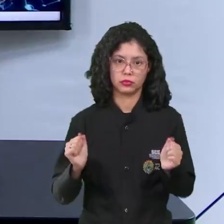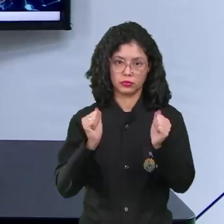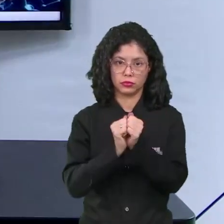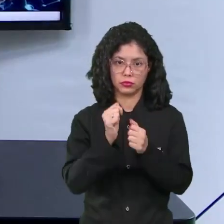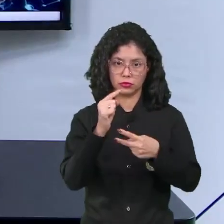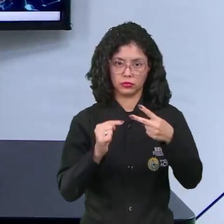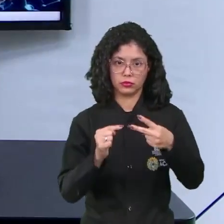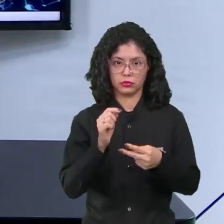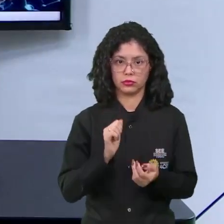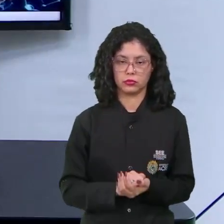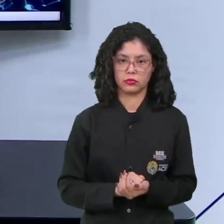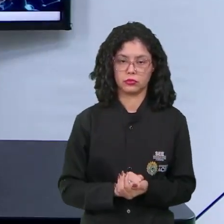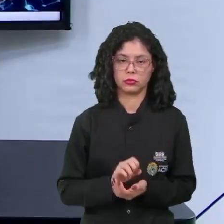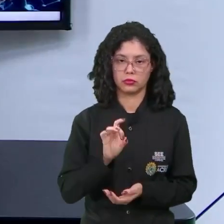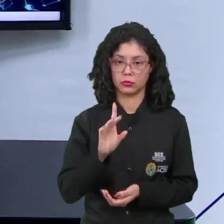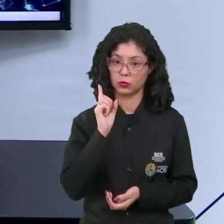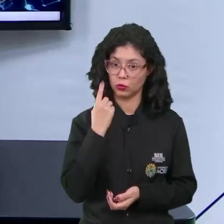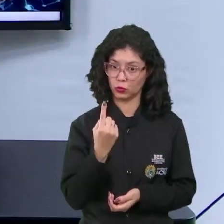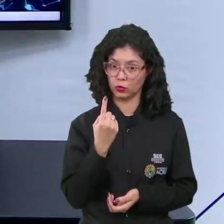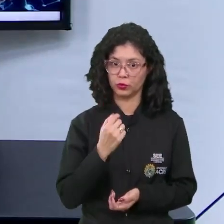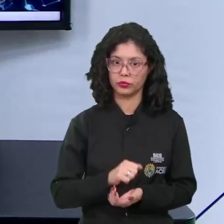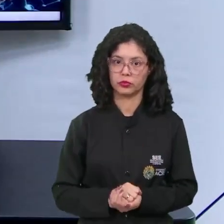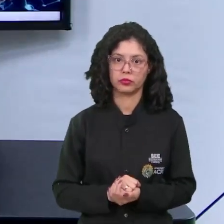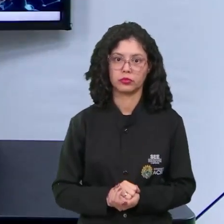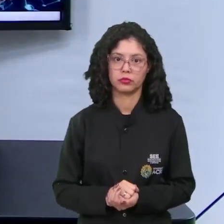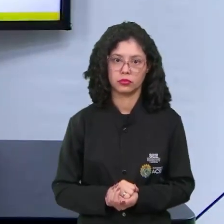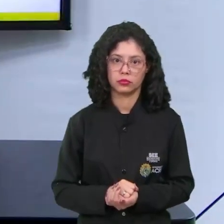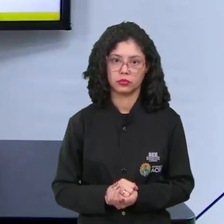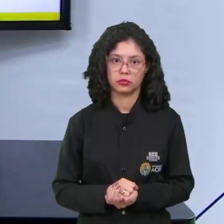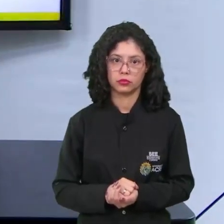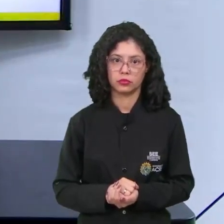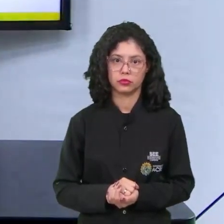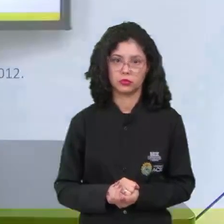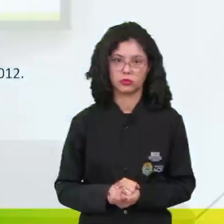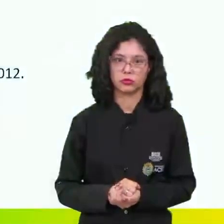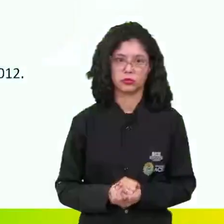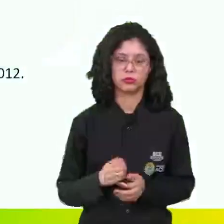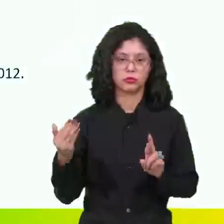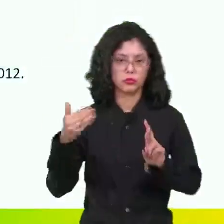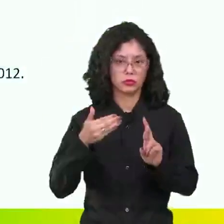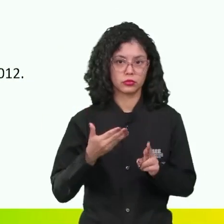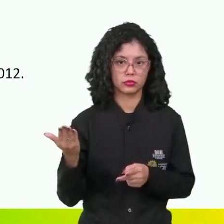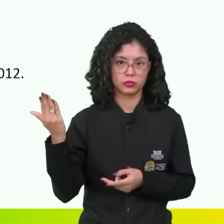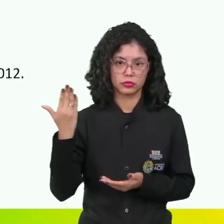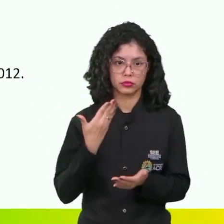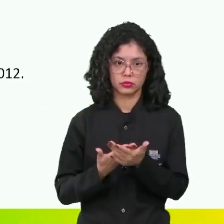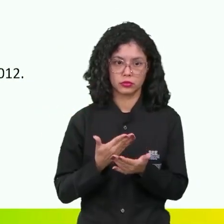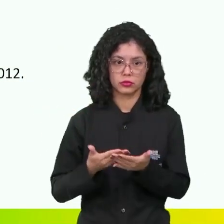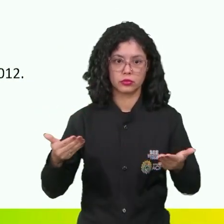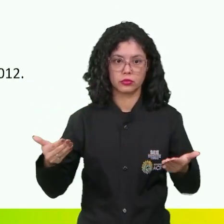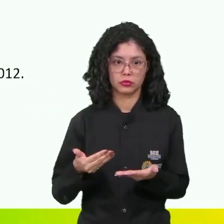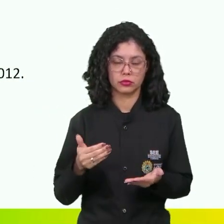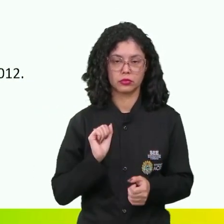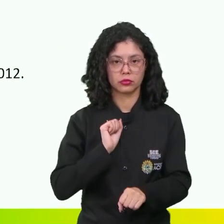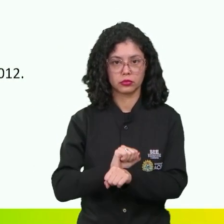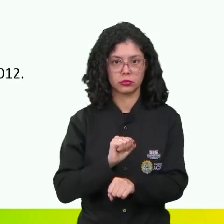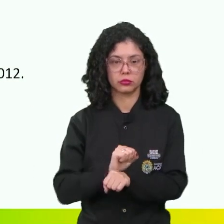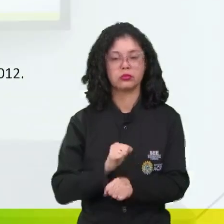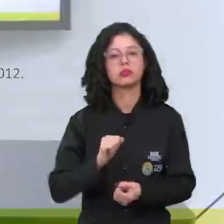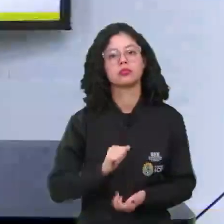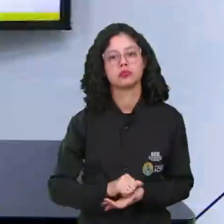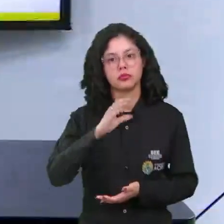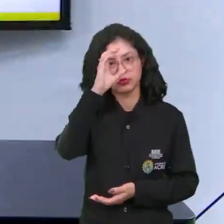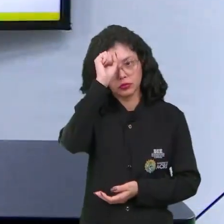dos dois e não apenas de um, tá certo? Essas aqui são as nossas referências da nossa aula de hoje. Eu espero que vocês